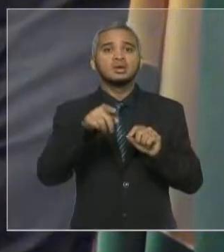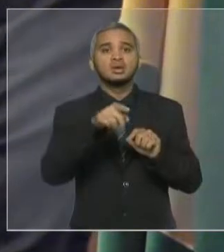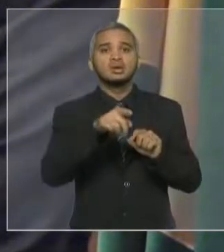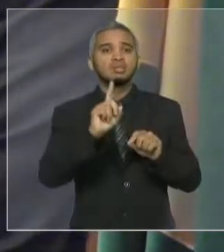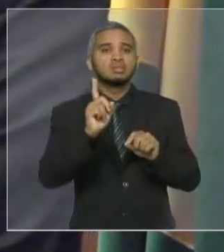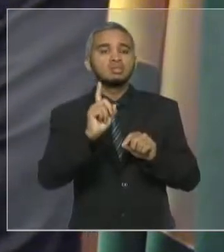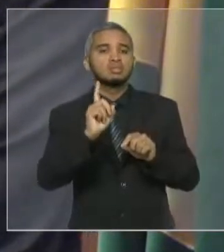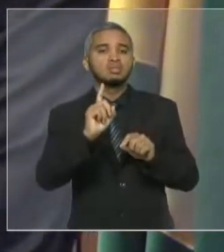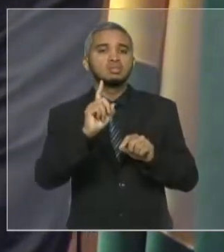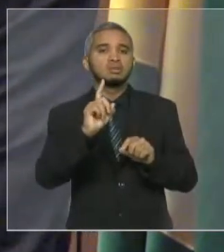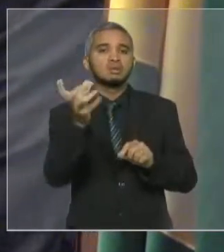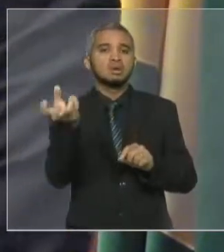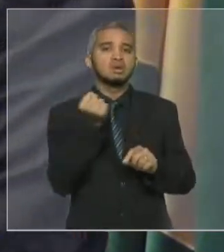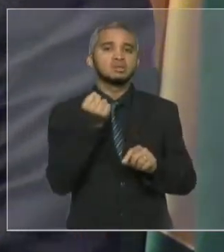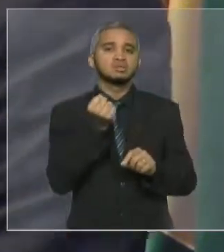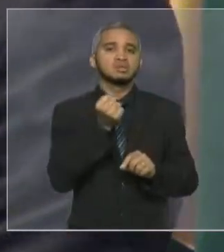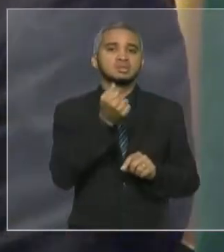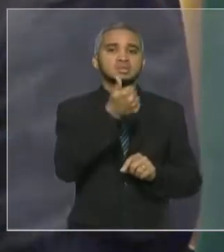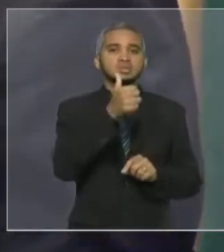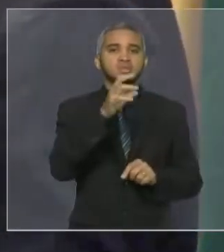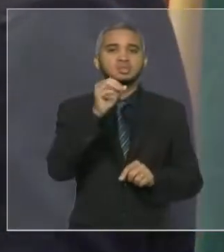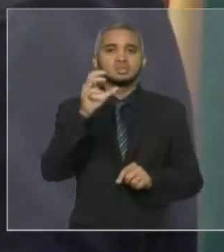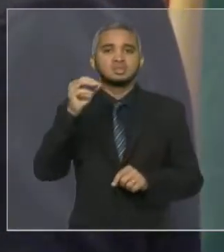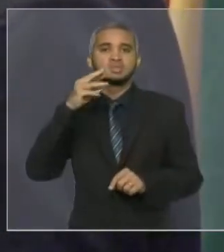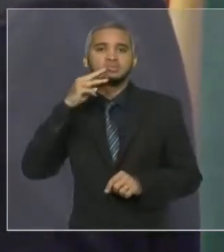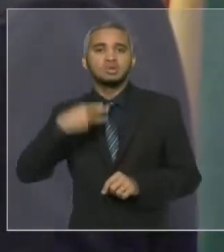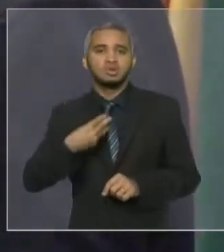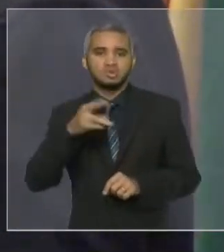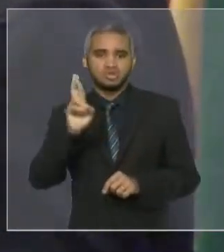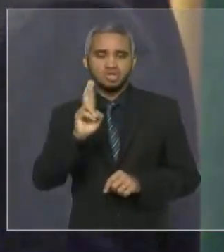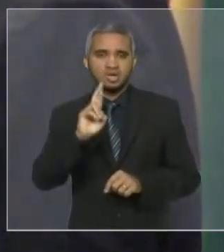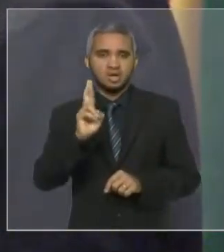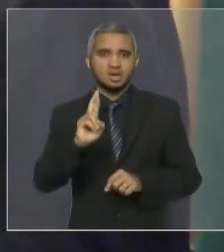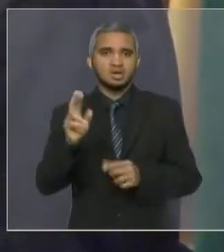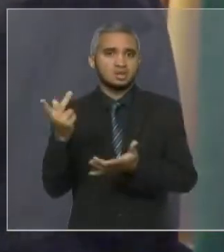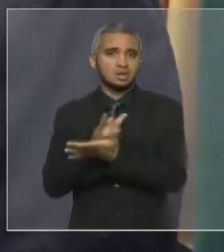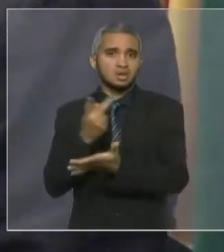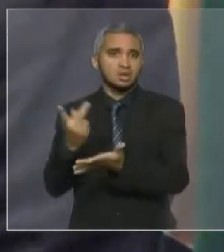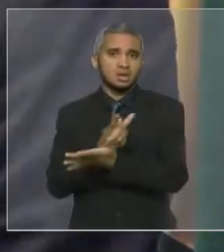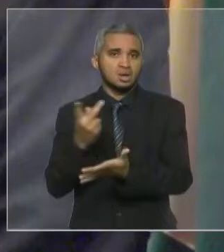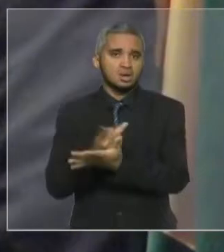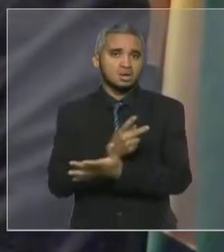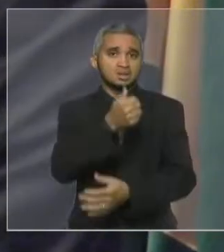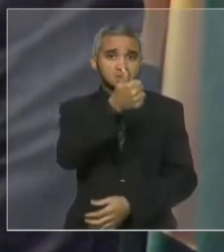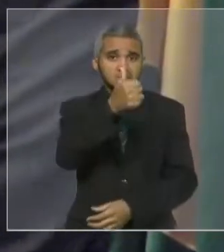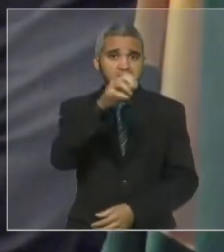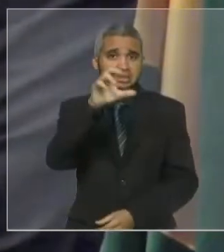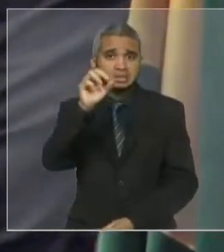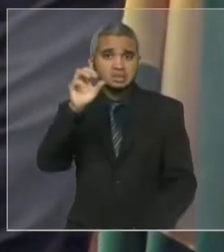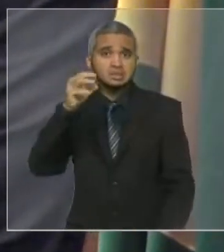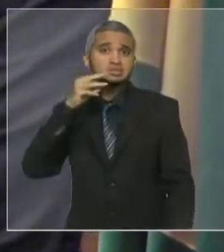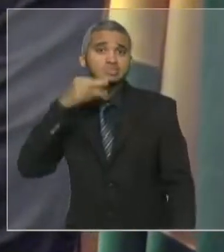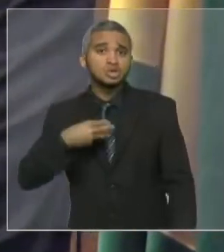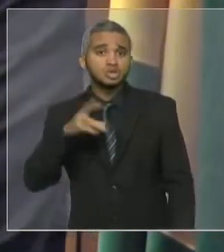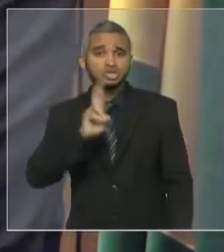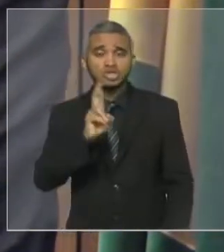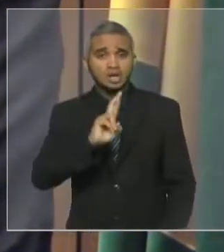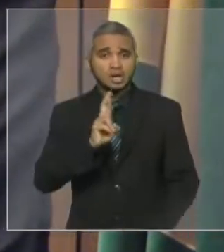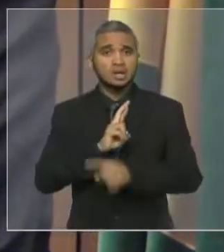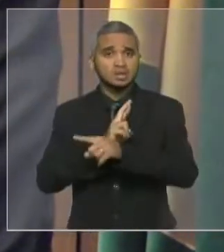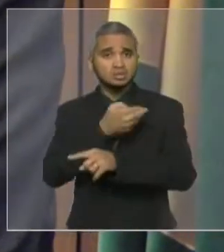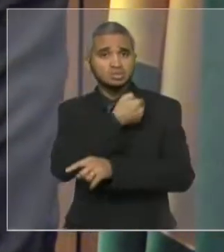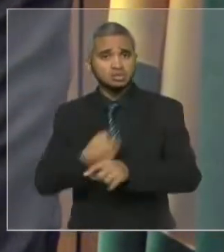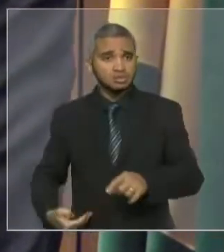100 milhões de reais indevidamente. Eu vou repetir, 100 milhões de reais indevidamente do